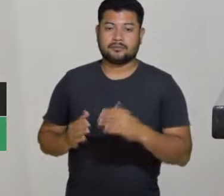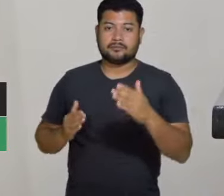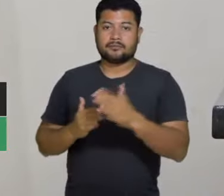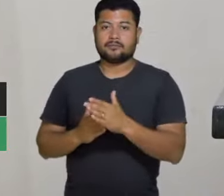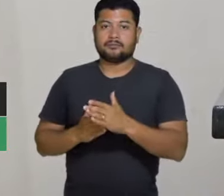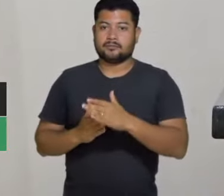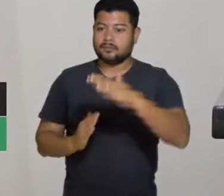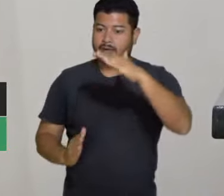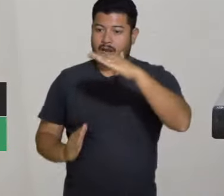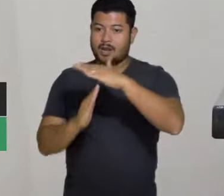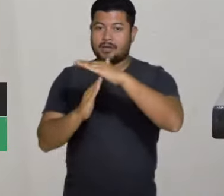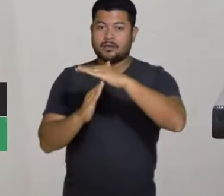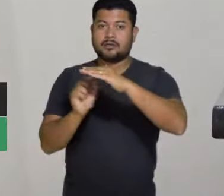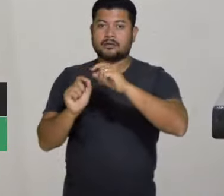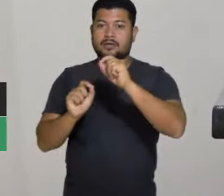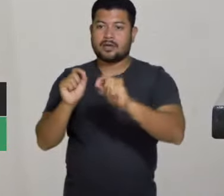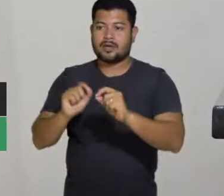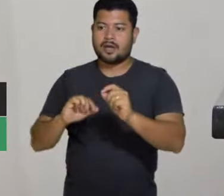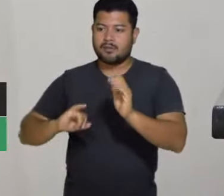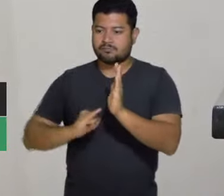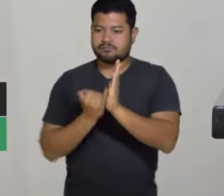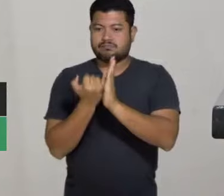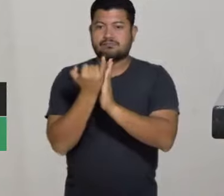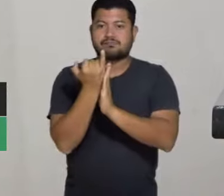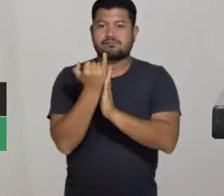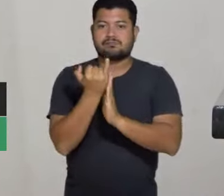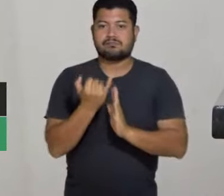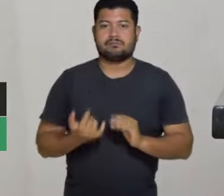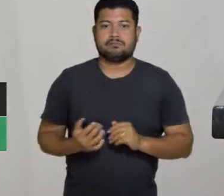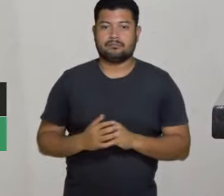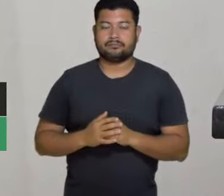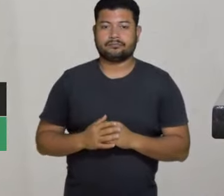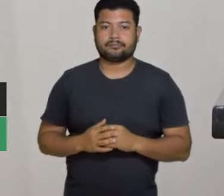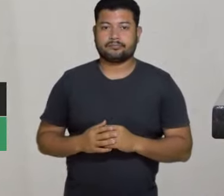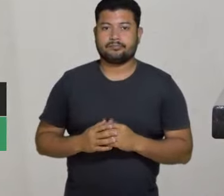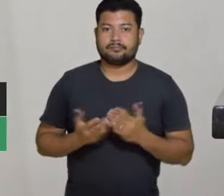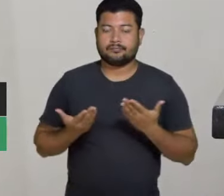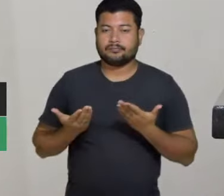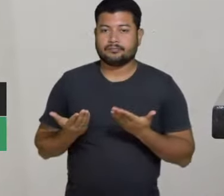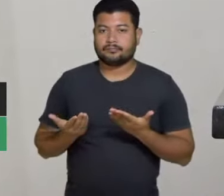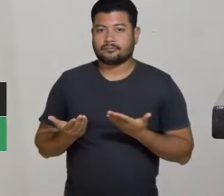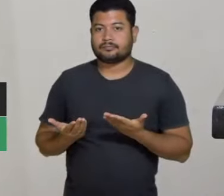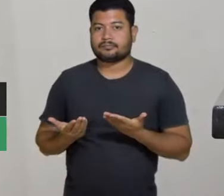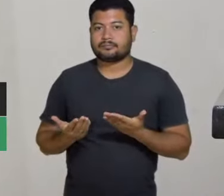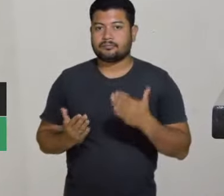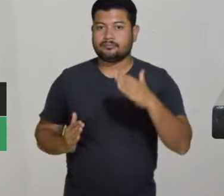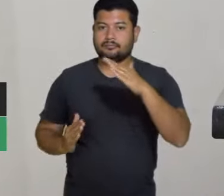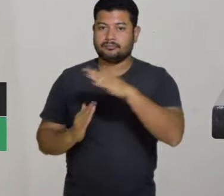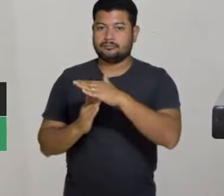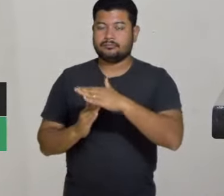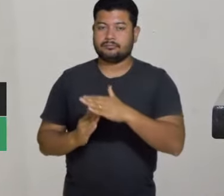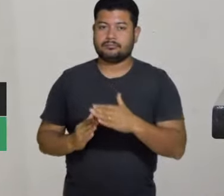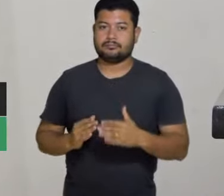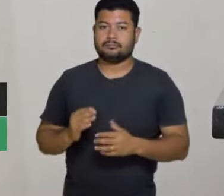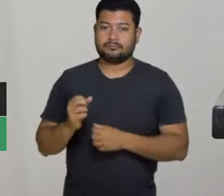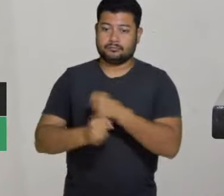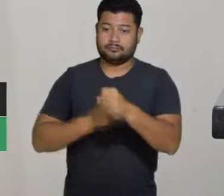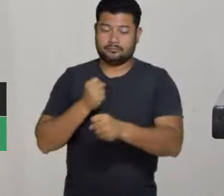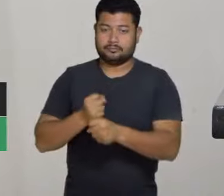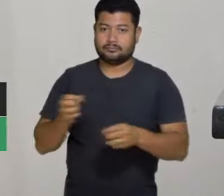teto, que é a inflação. A proposta visa colocar um teto para aumento desses tributos, que será a taxa de inflação anual,